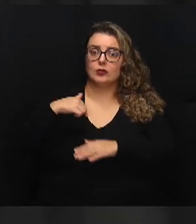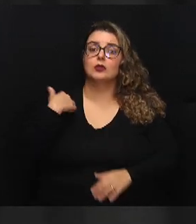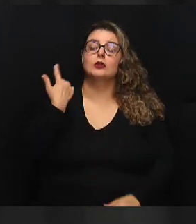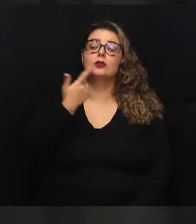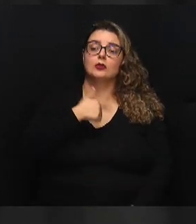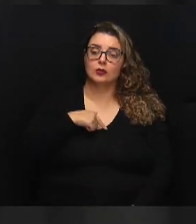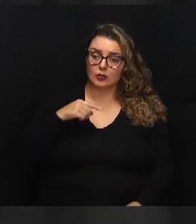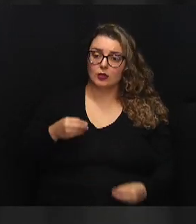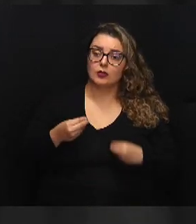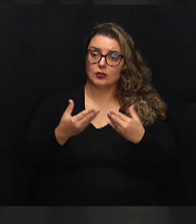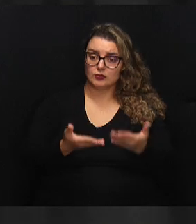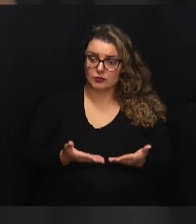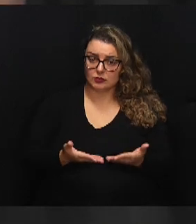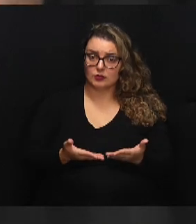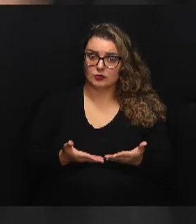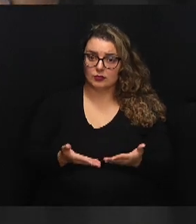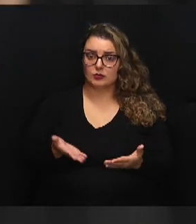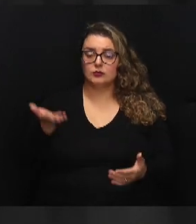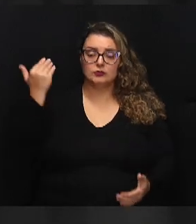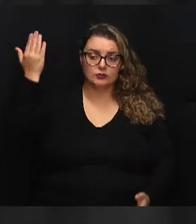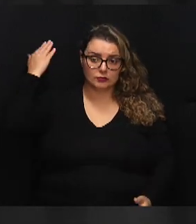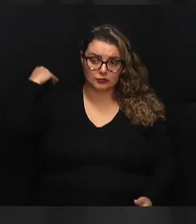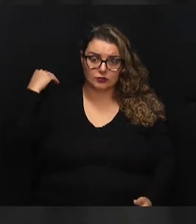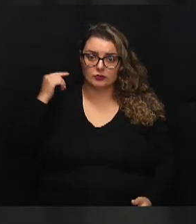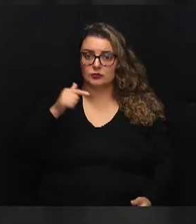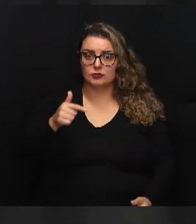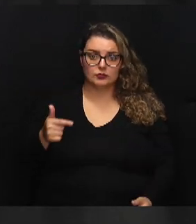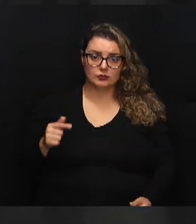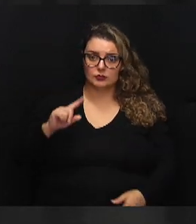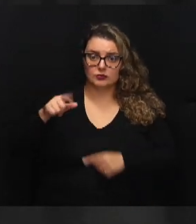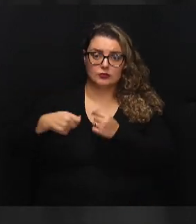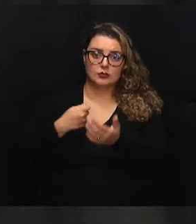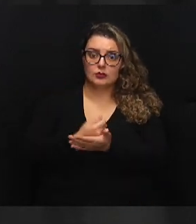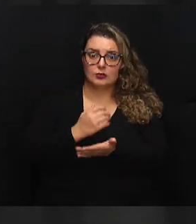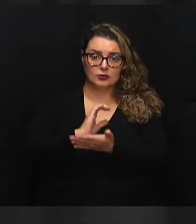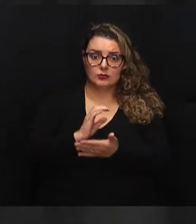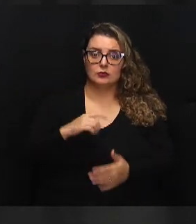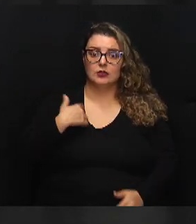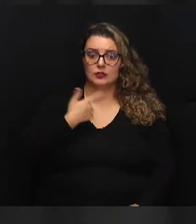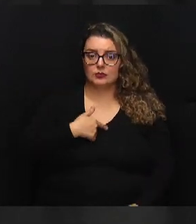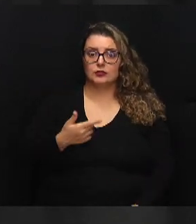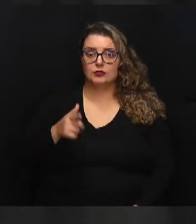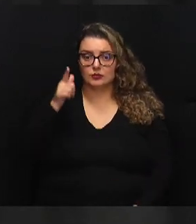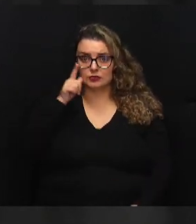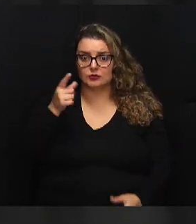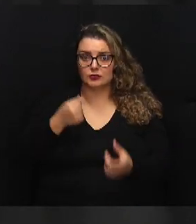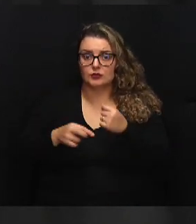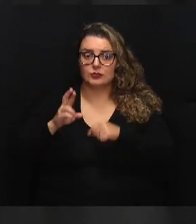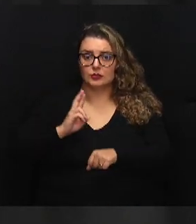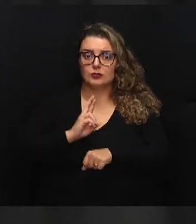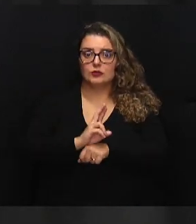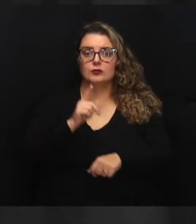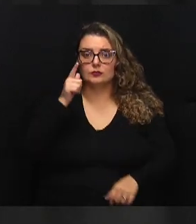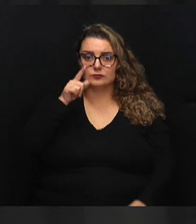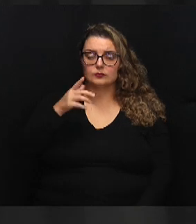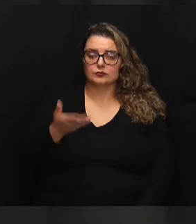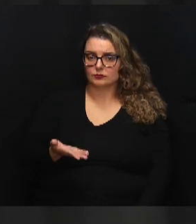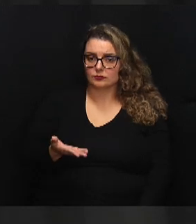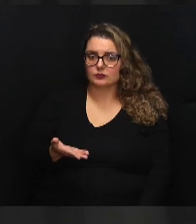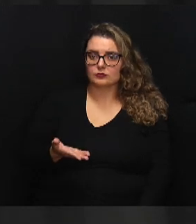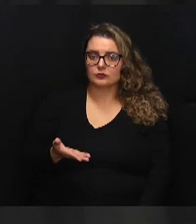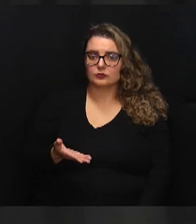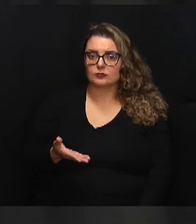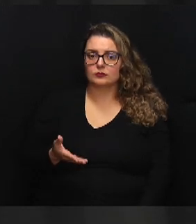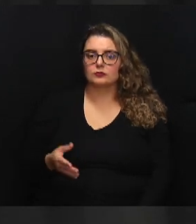colocamos lá atrás, não tinha ainda emenda impositiva, mas nós conseguimos colocar. Ele já estava